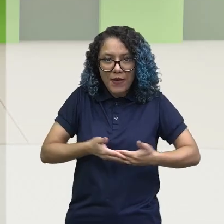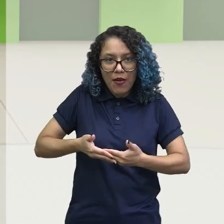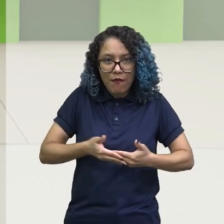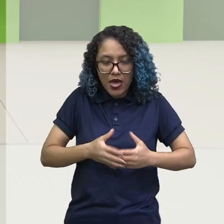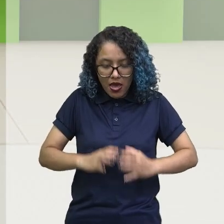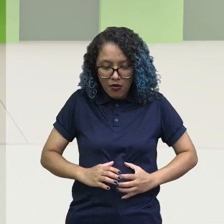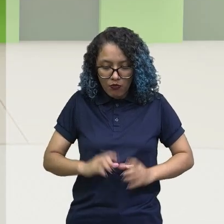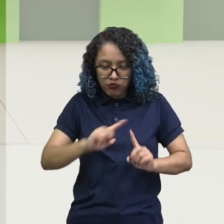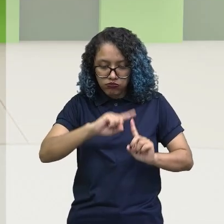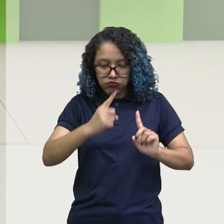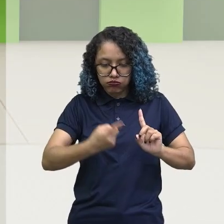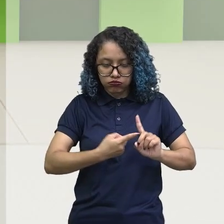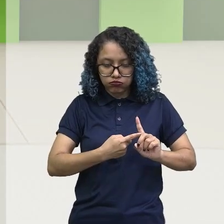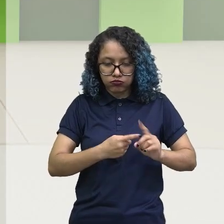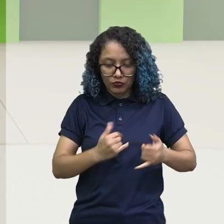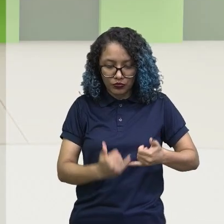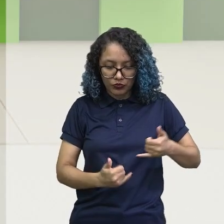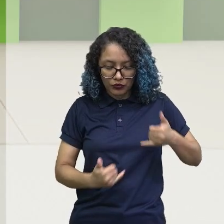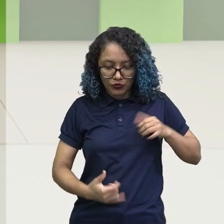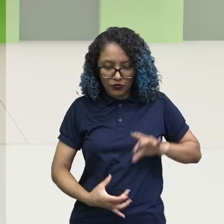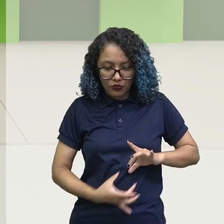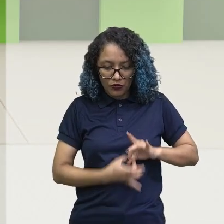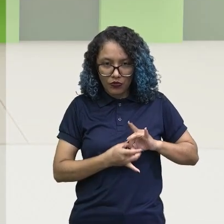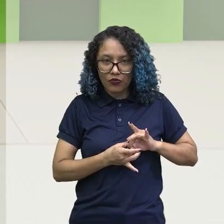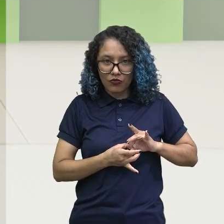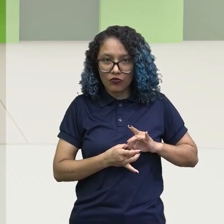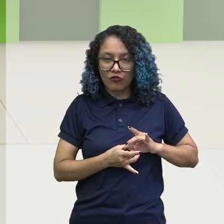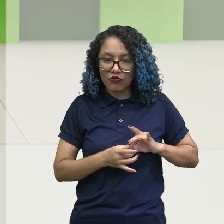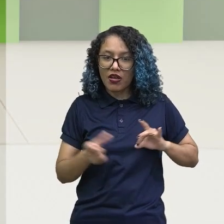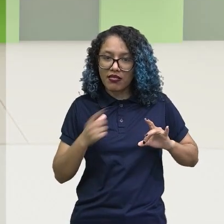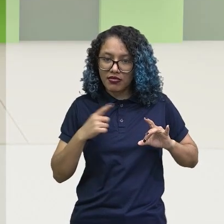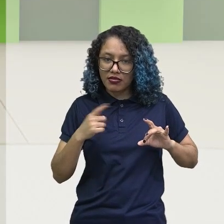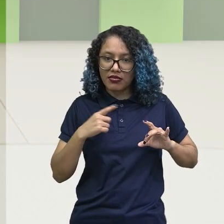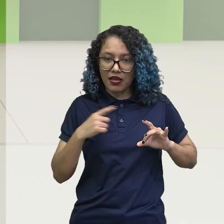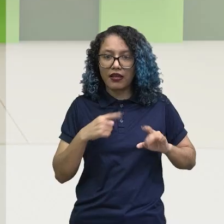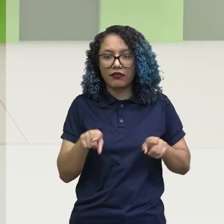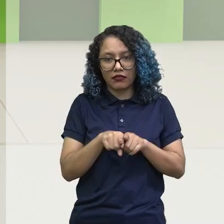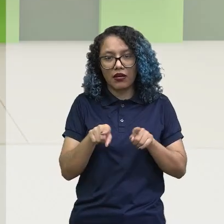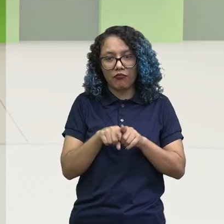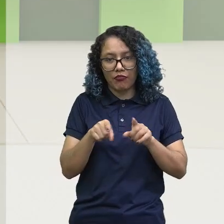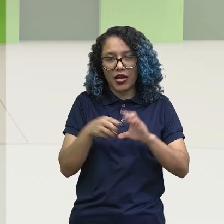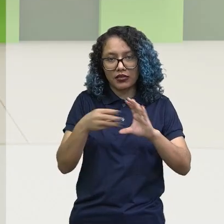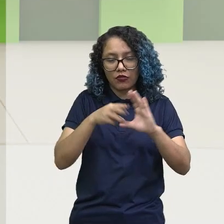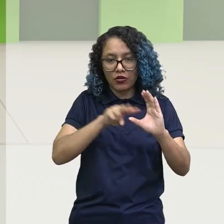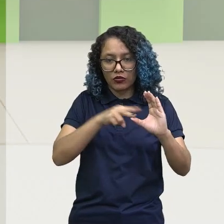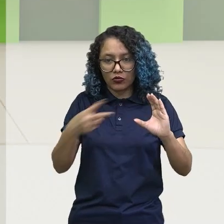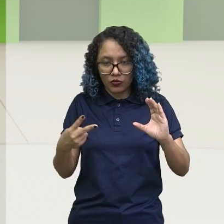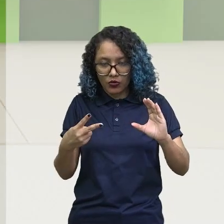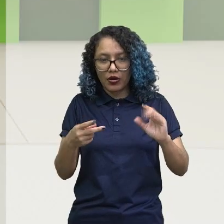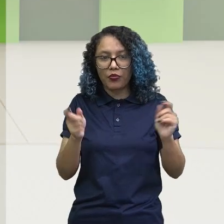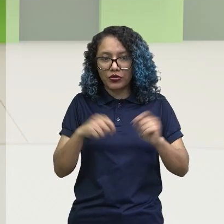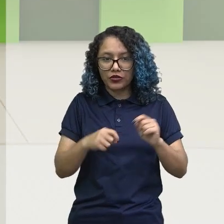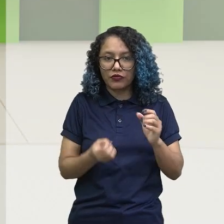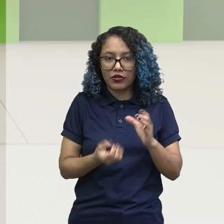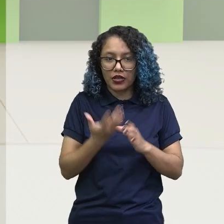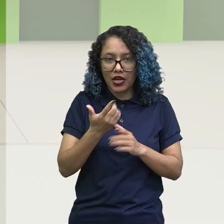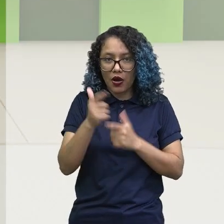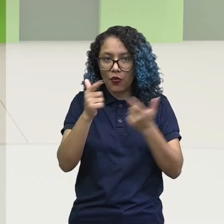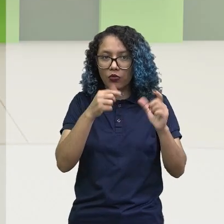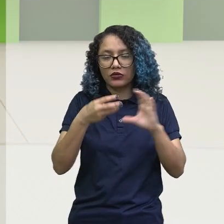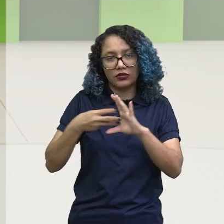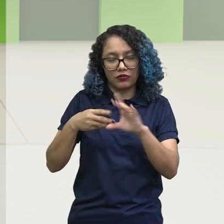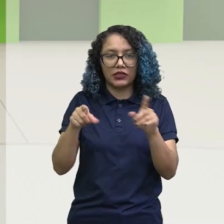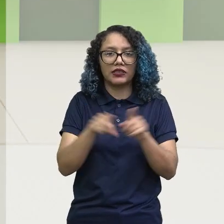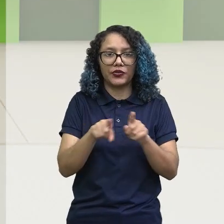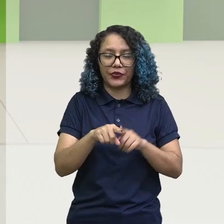gestação. Nesse local ali também vão ser encontradas essas células tronco adultas que têm essa capacidade de originar outras